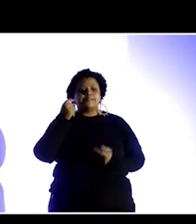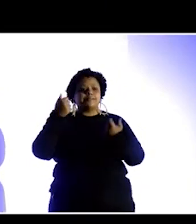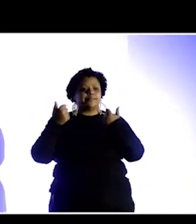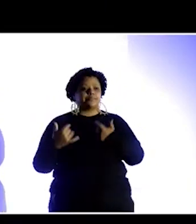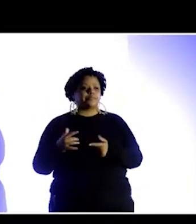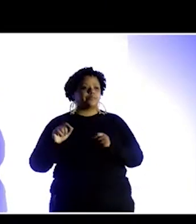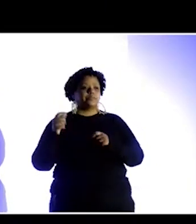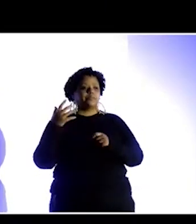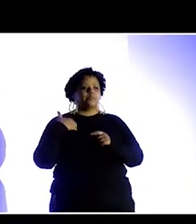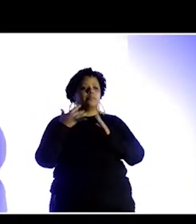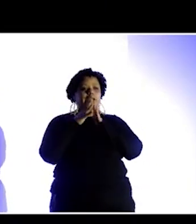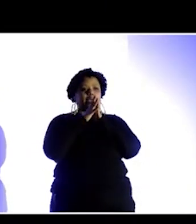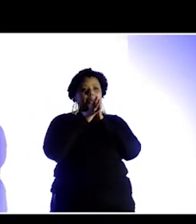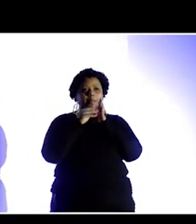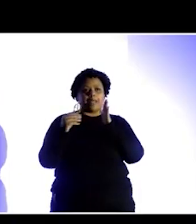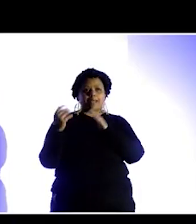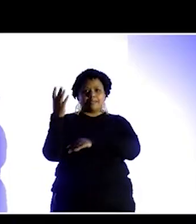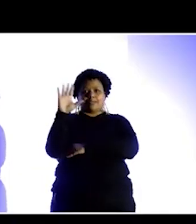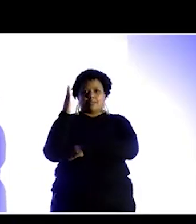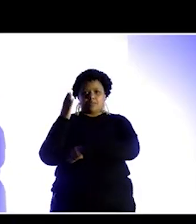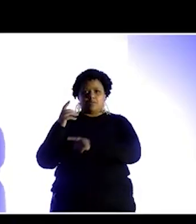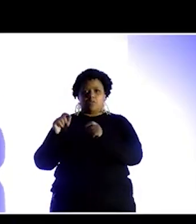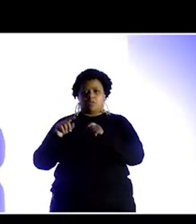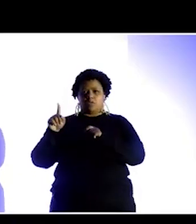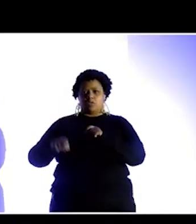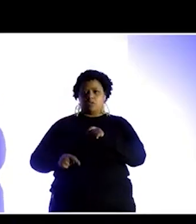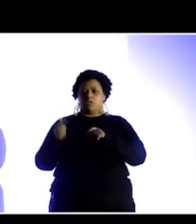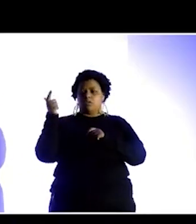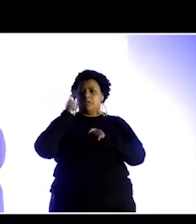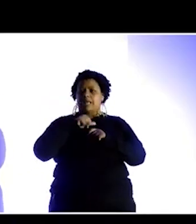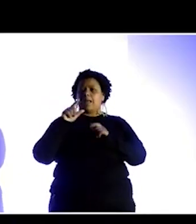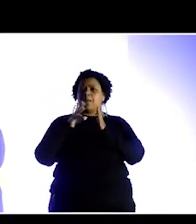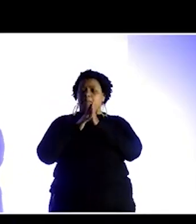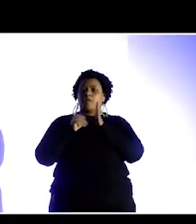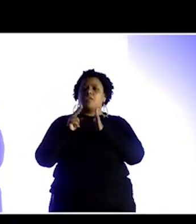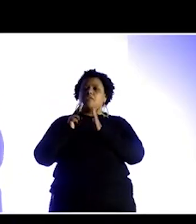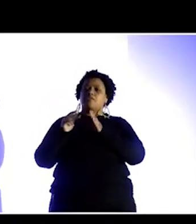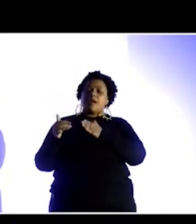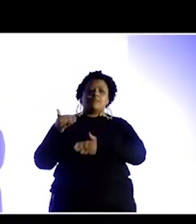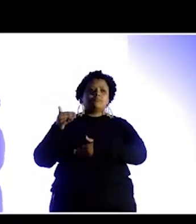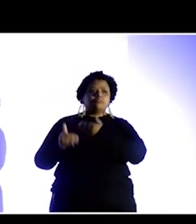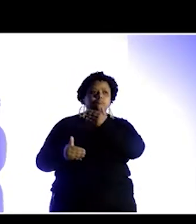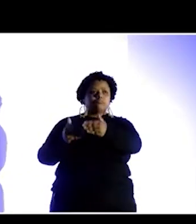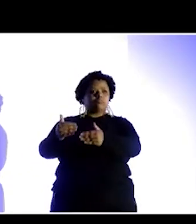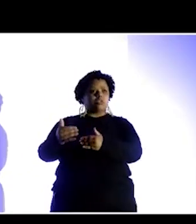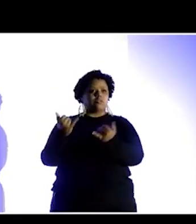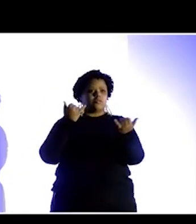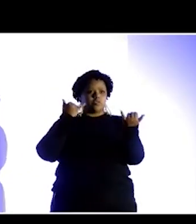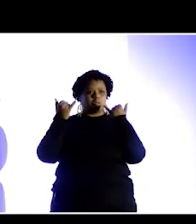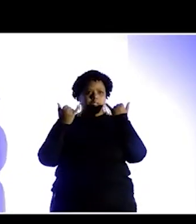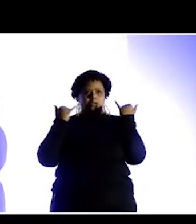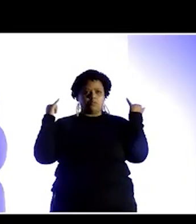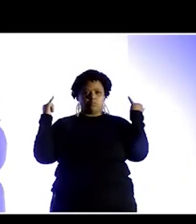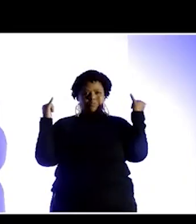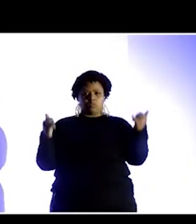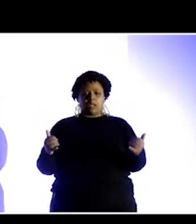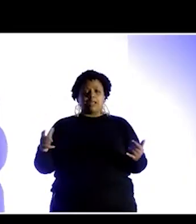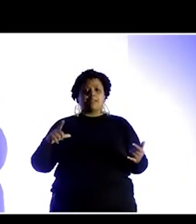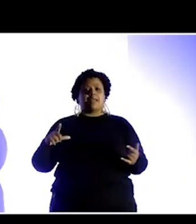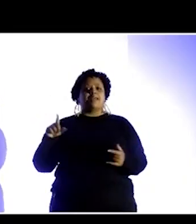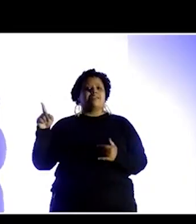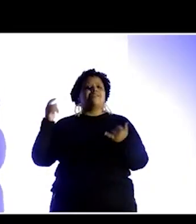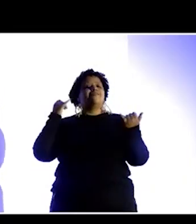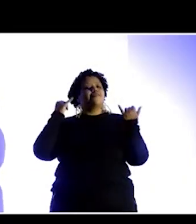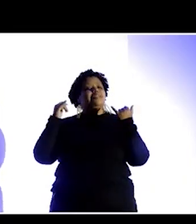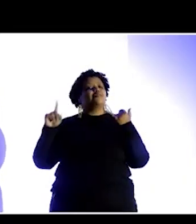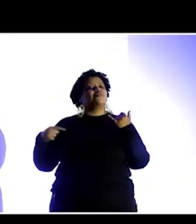tentar imitar a natureza por meio desses modelos. E esses modelos são alimentados por essas informações aqui climáticas. E com base nesses resultados aqui,